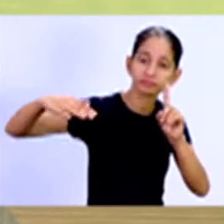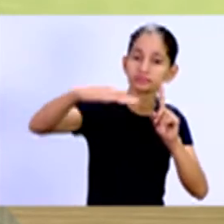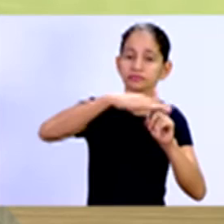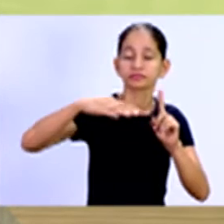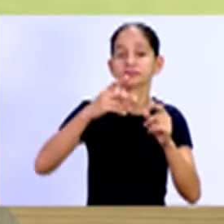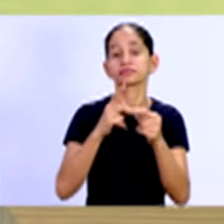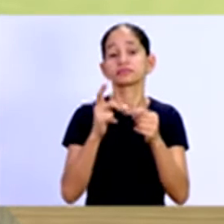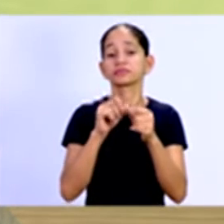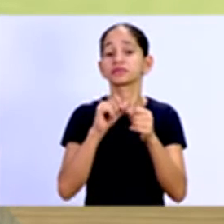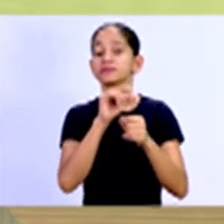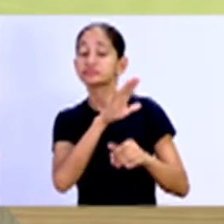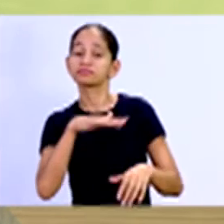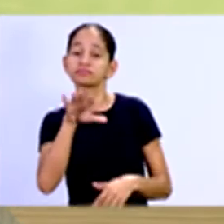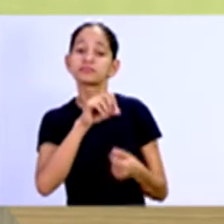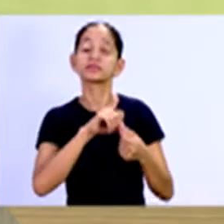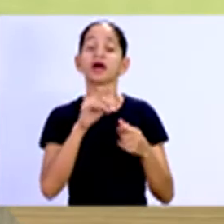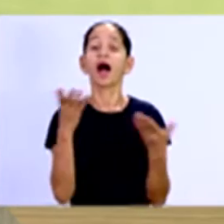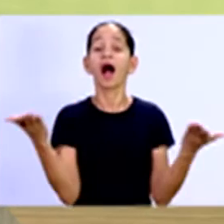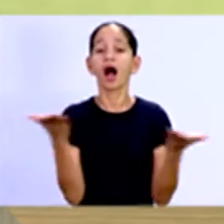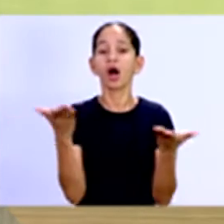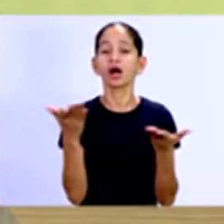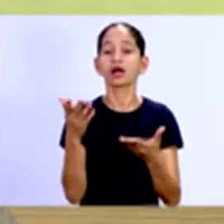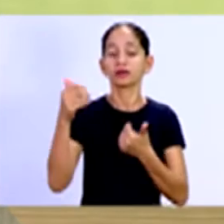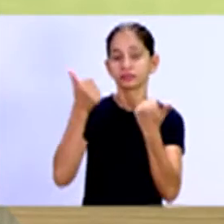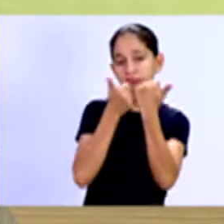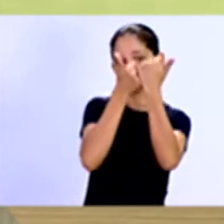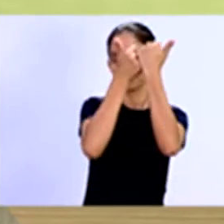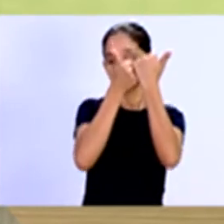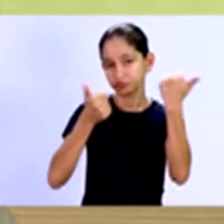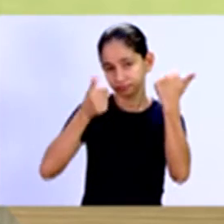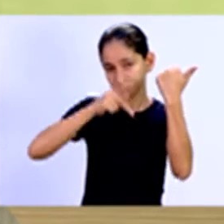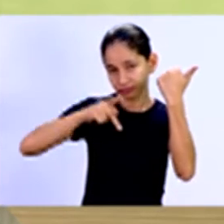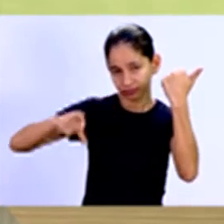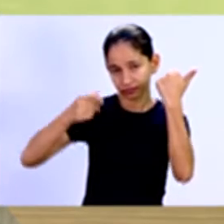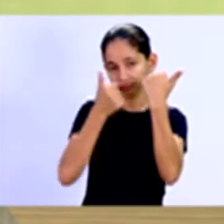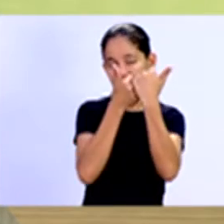aluno, agora um relato da tutora, esse aluno